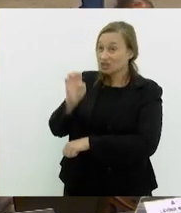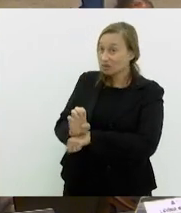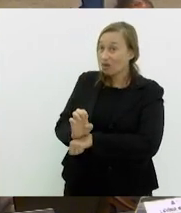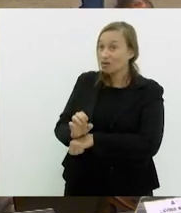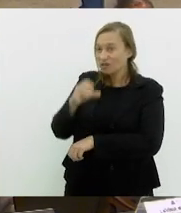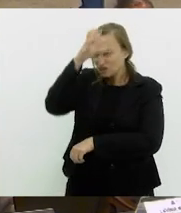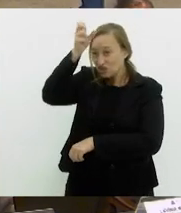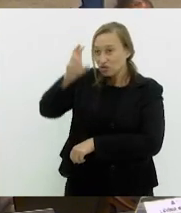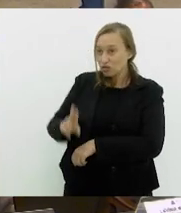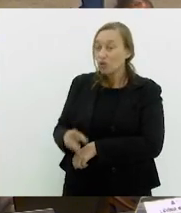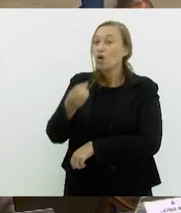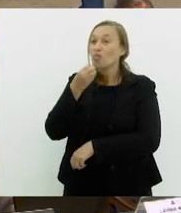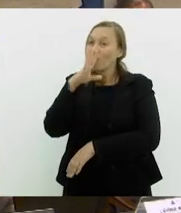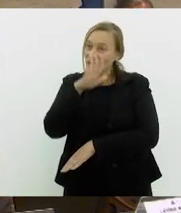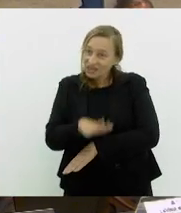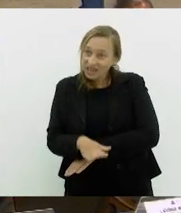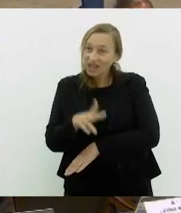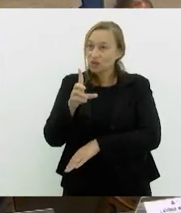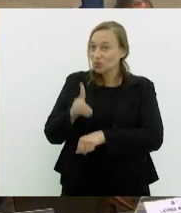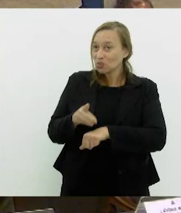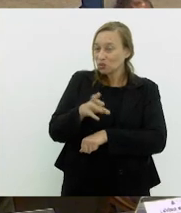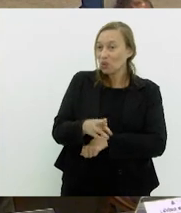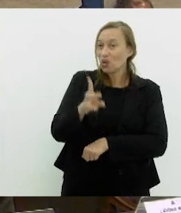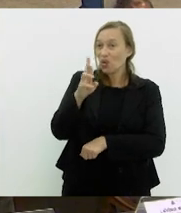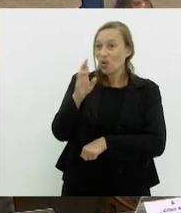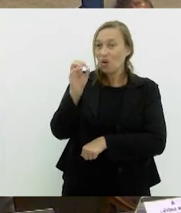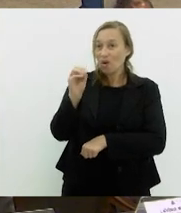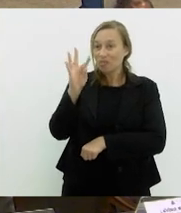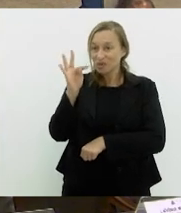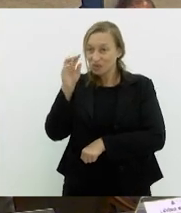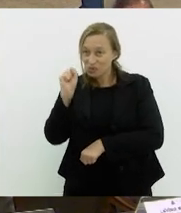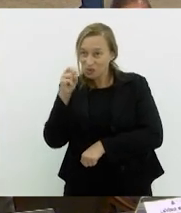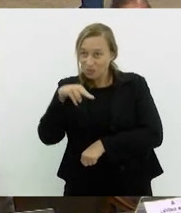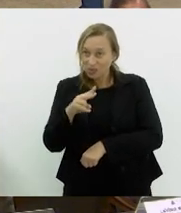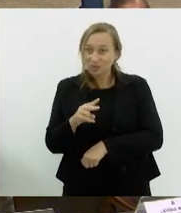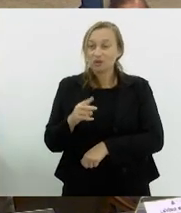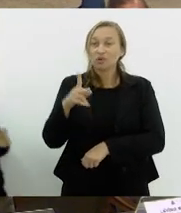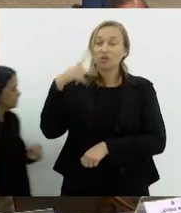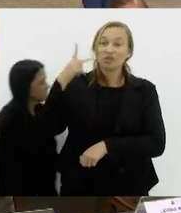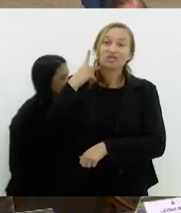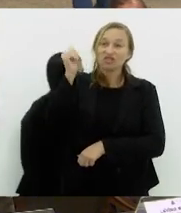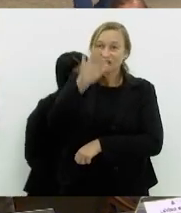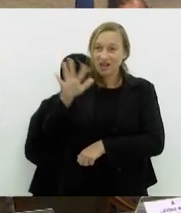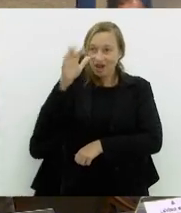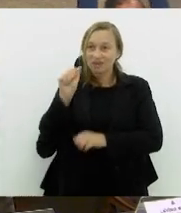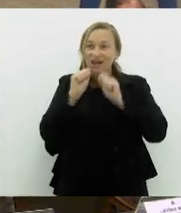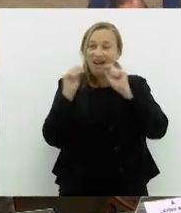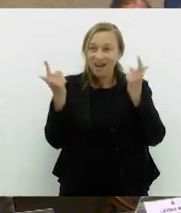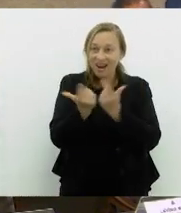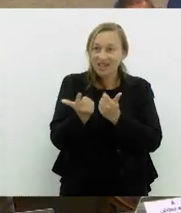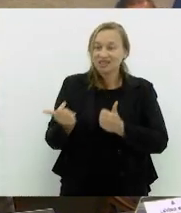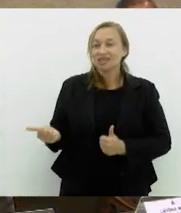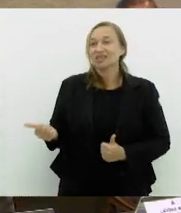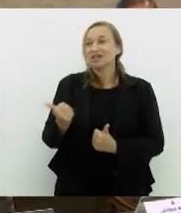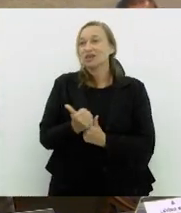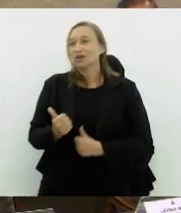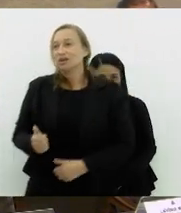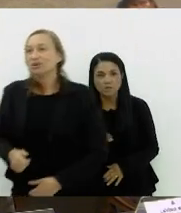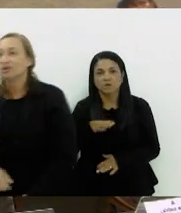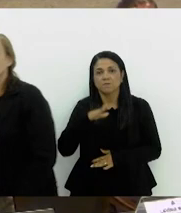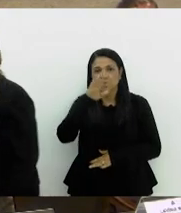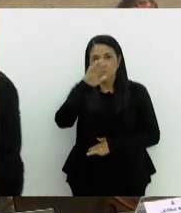Boa tarde, Dr. Robson Maciel, procurador-geral da LERJ. Boa tarde, doutor Márcio